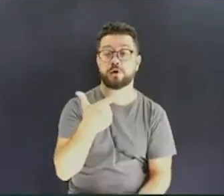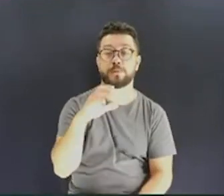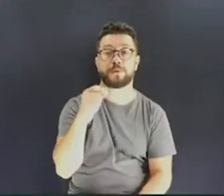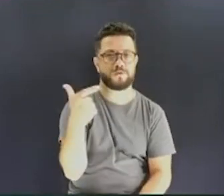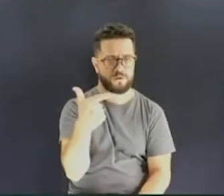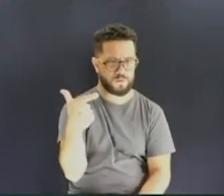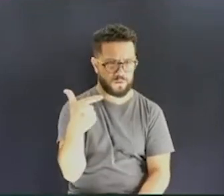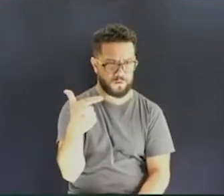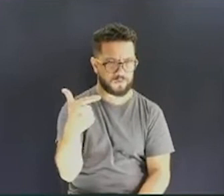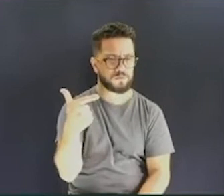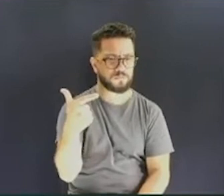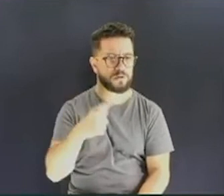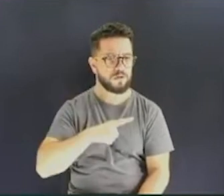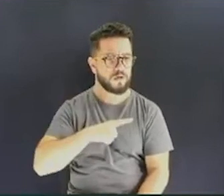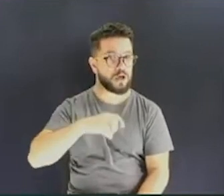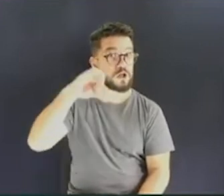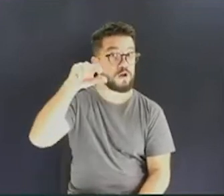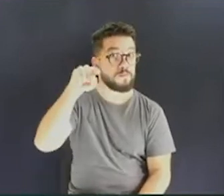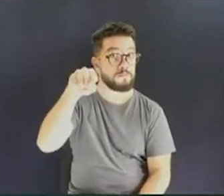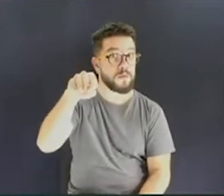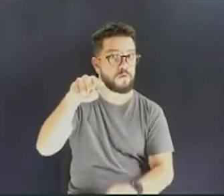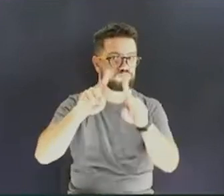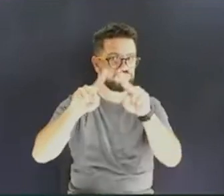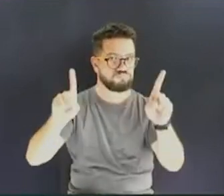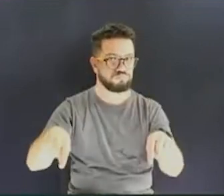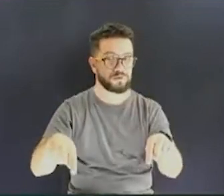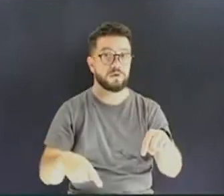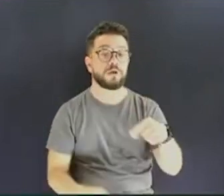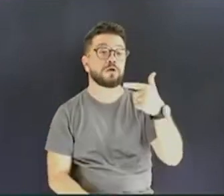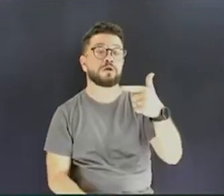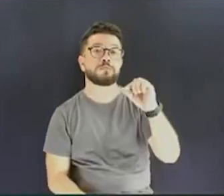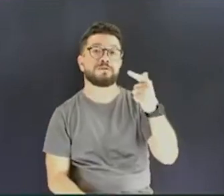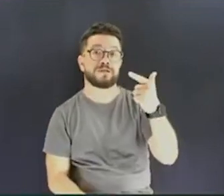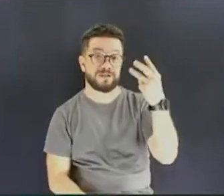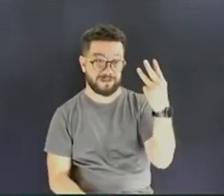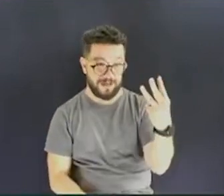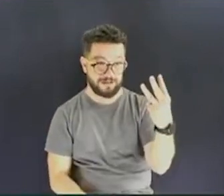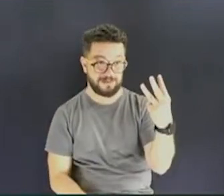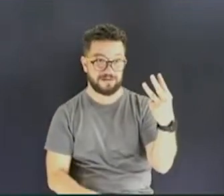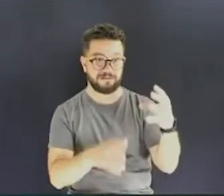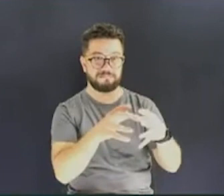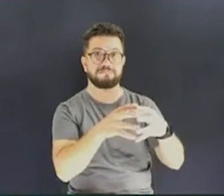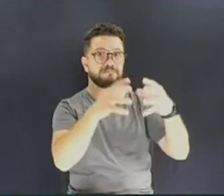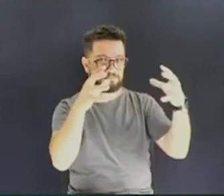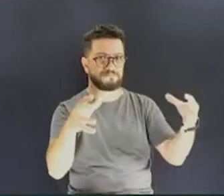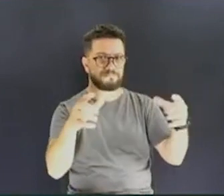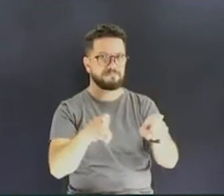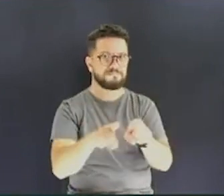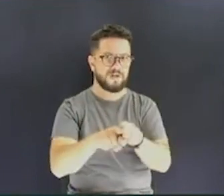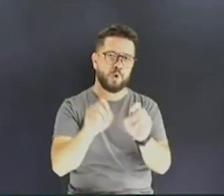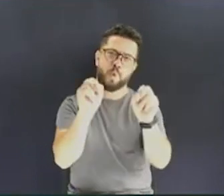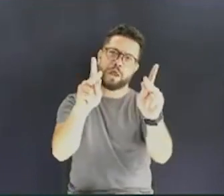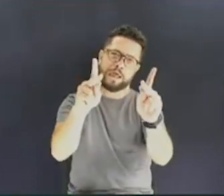9.974 servidores. Em 2023, cresce 3% para 10.063. Até aí, ok, cresceu